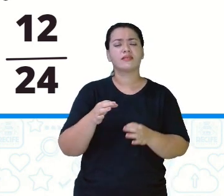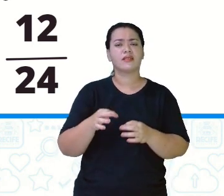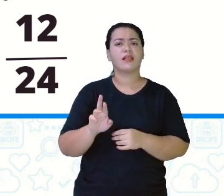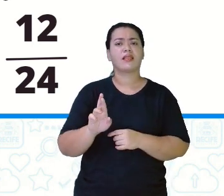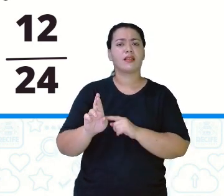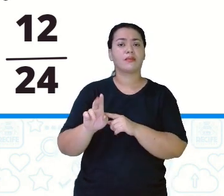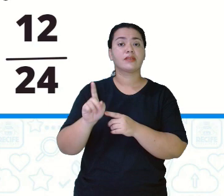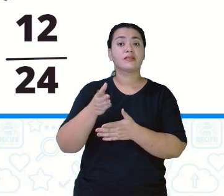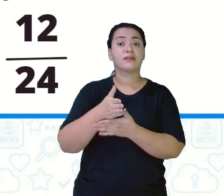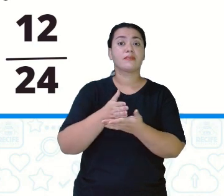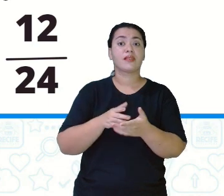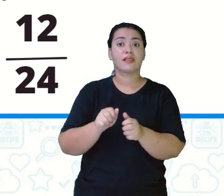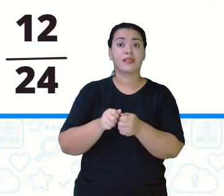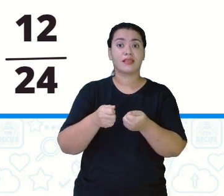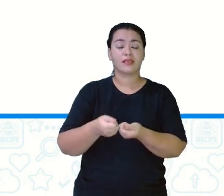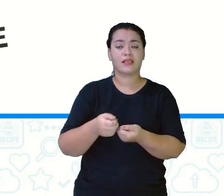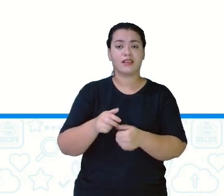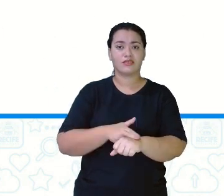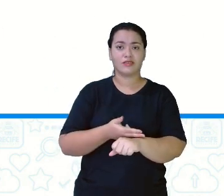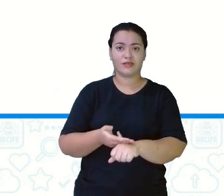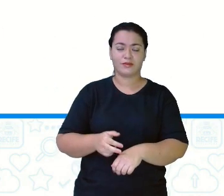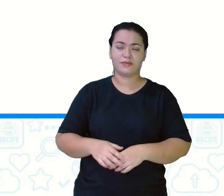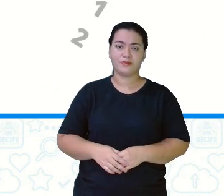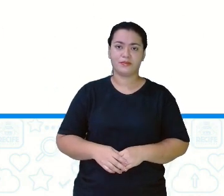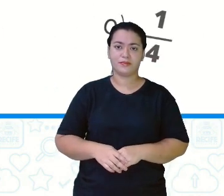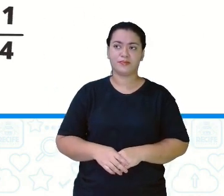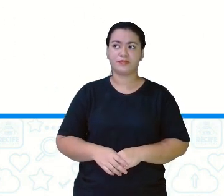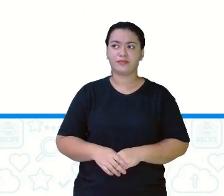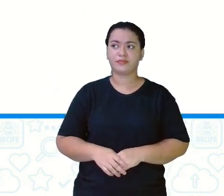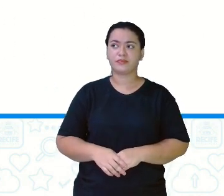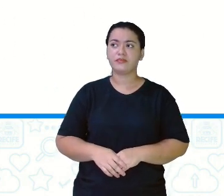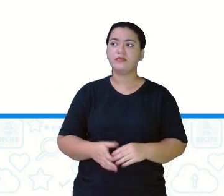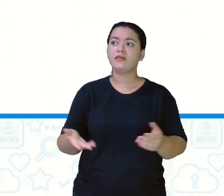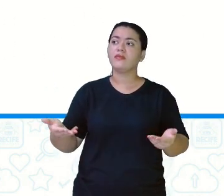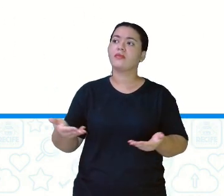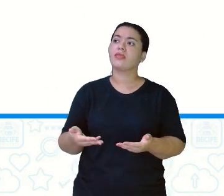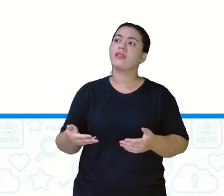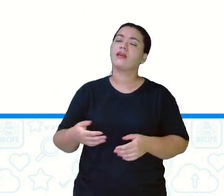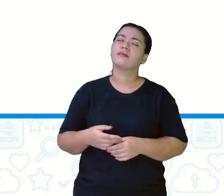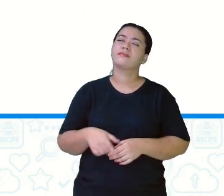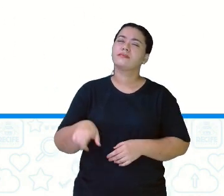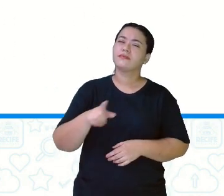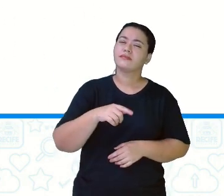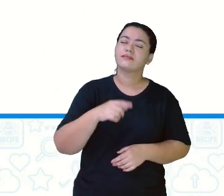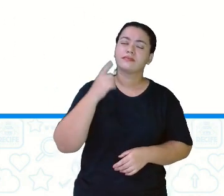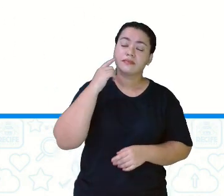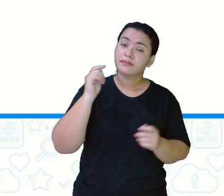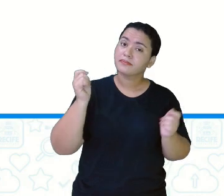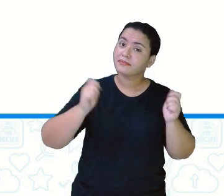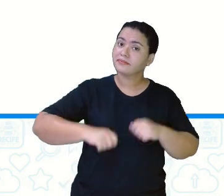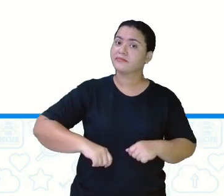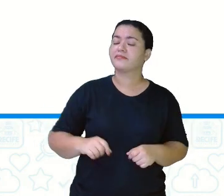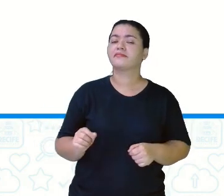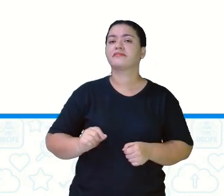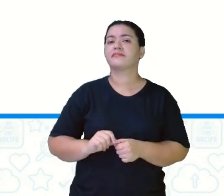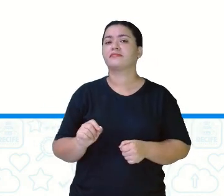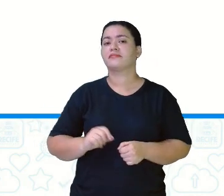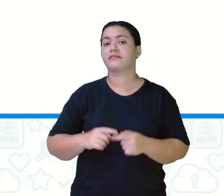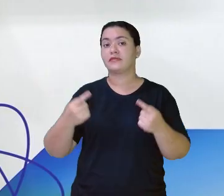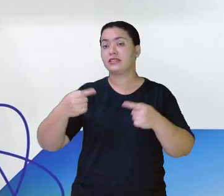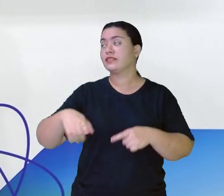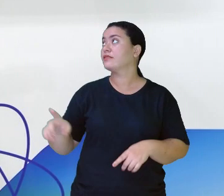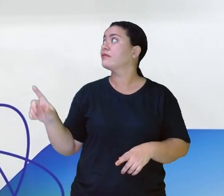barra, correto? Mas aí vamos para o próximo, que eu quero com vocês. Vamos ver se vocês conseguem aí fazer